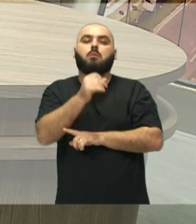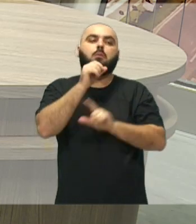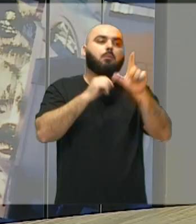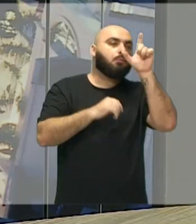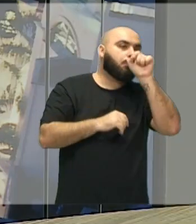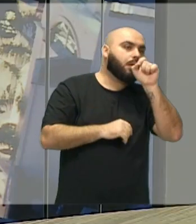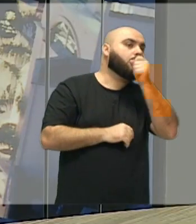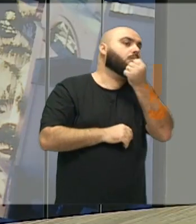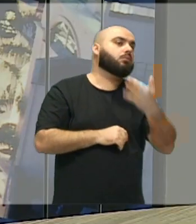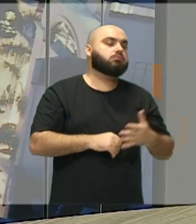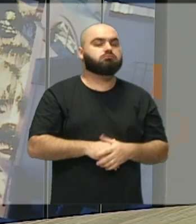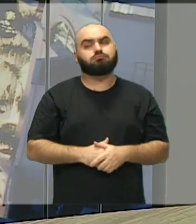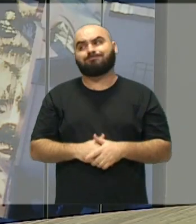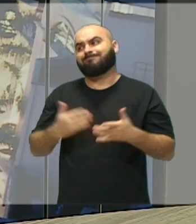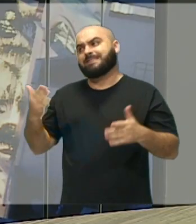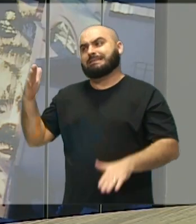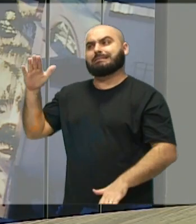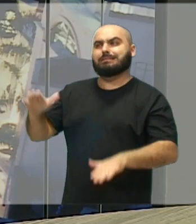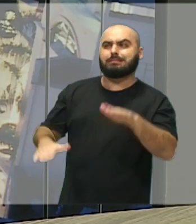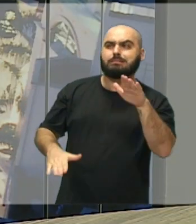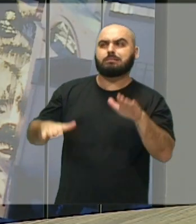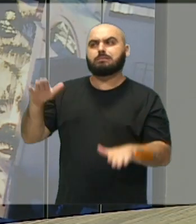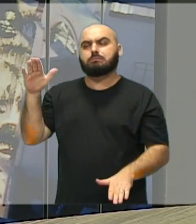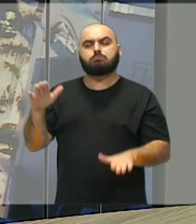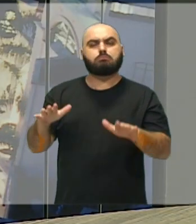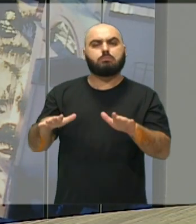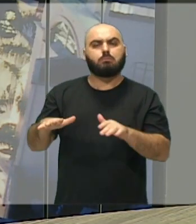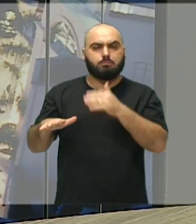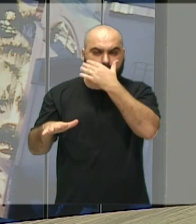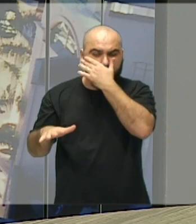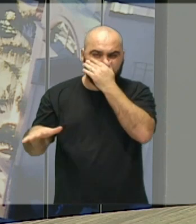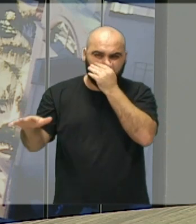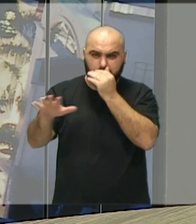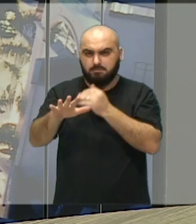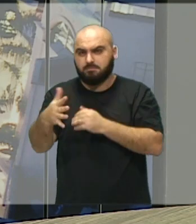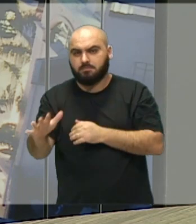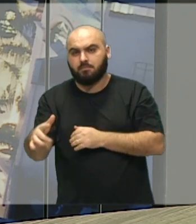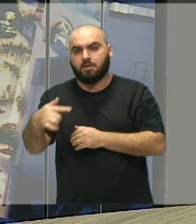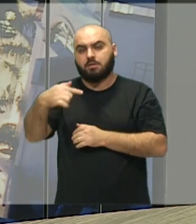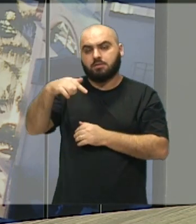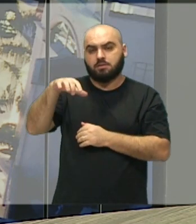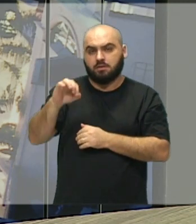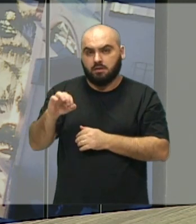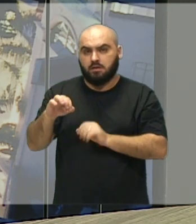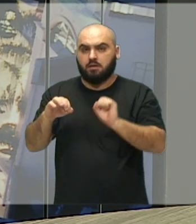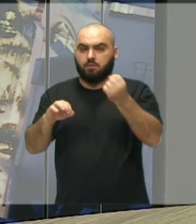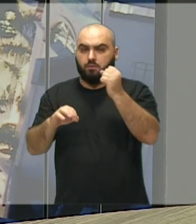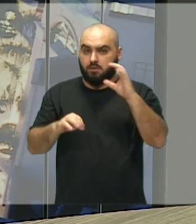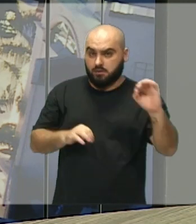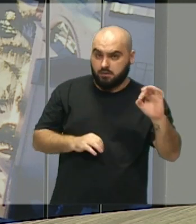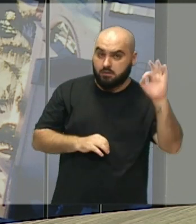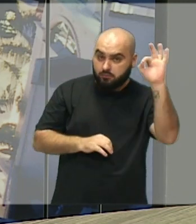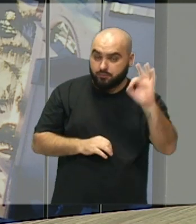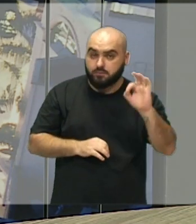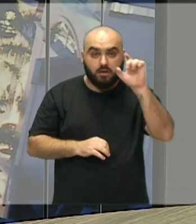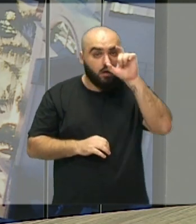pássaros? Varia muito, né? Geralmente, em torno de 70% a 80% são